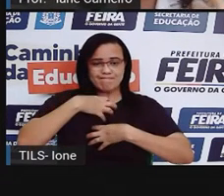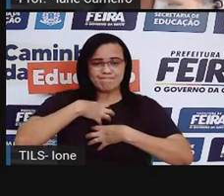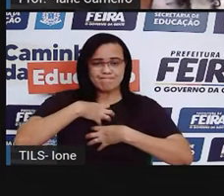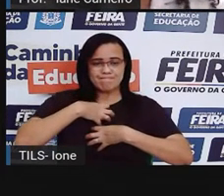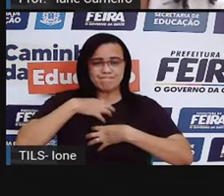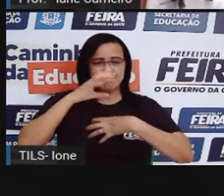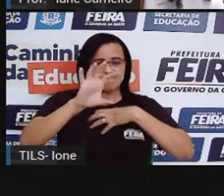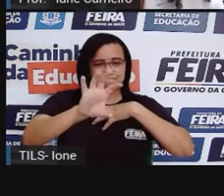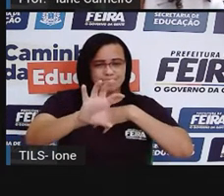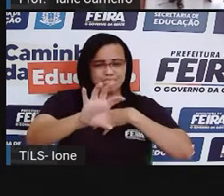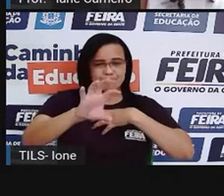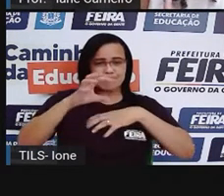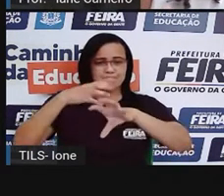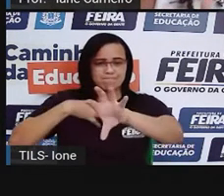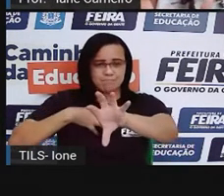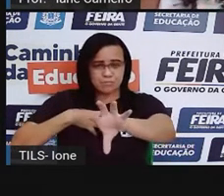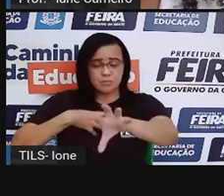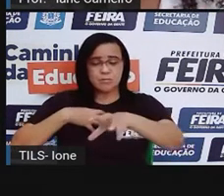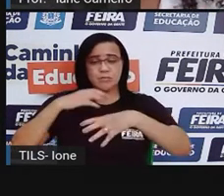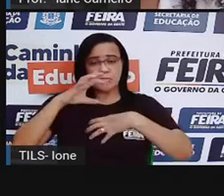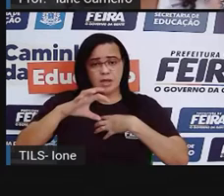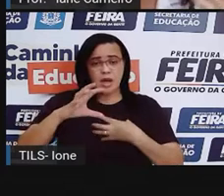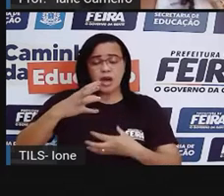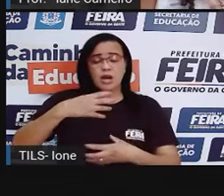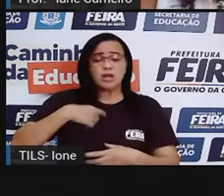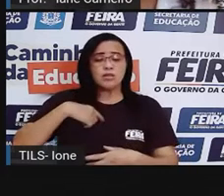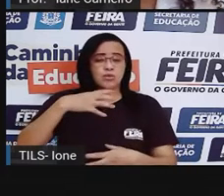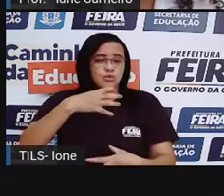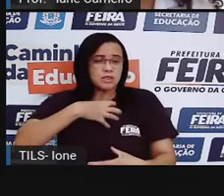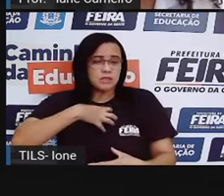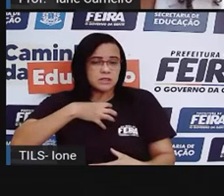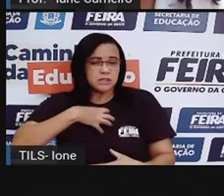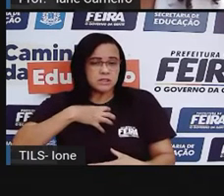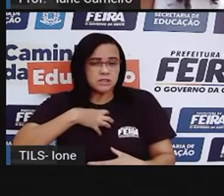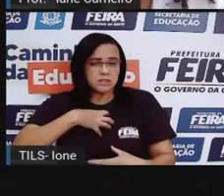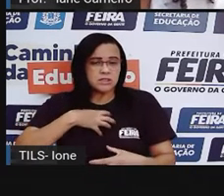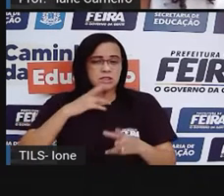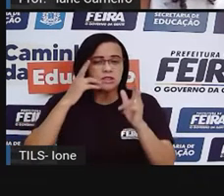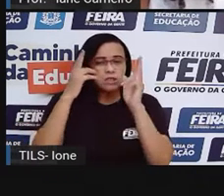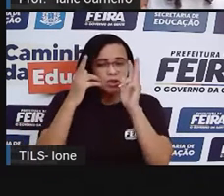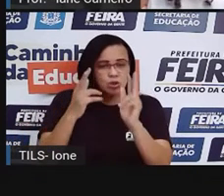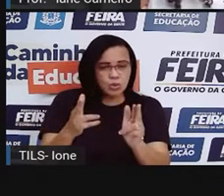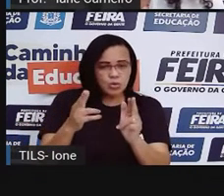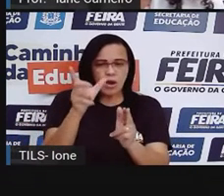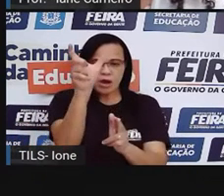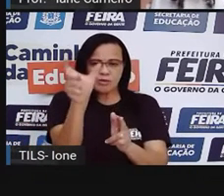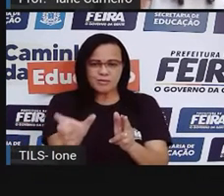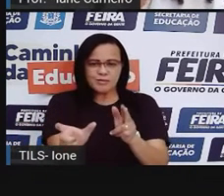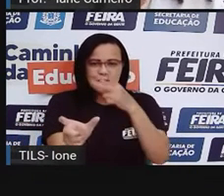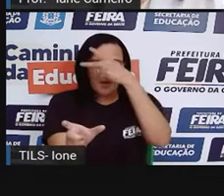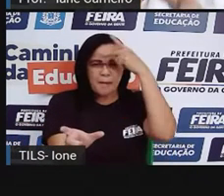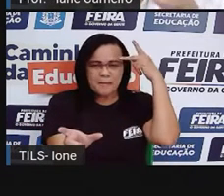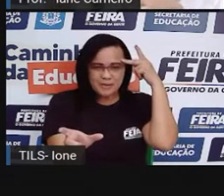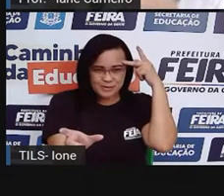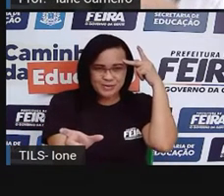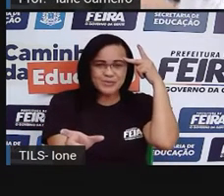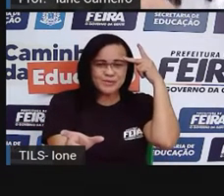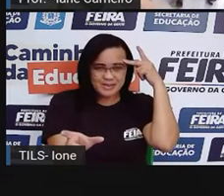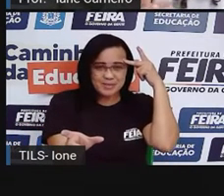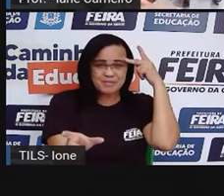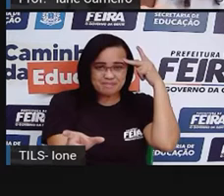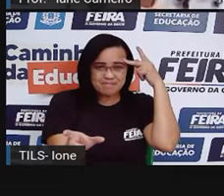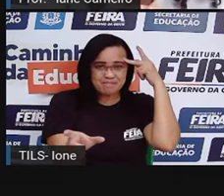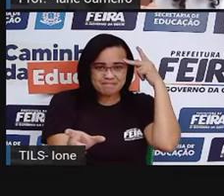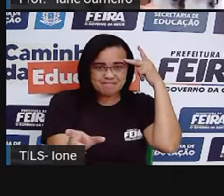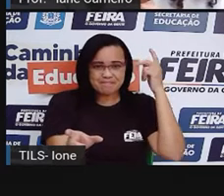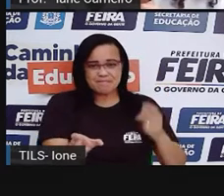forma como ela pensaria ou agiria nas mesmas circunstâncias. Olha só que interessante. Então, como vocês estão